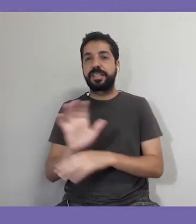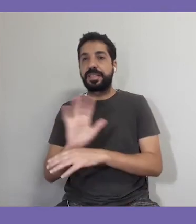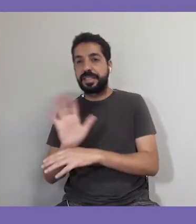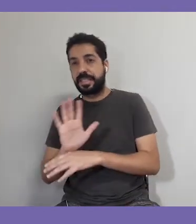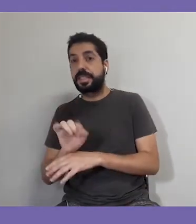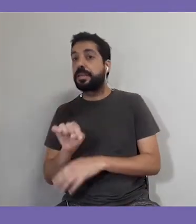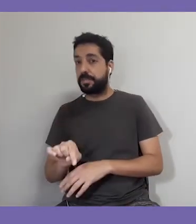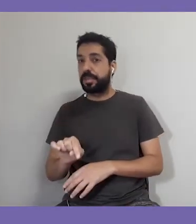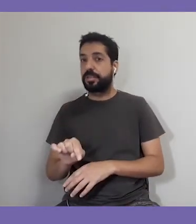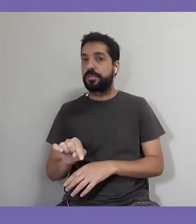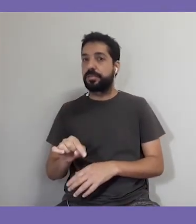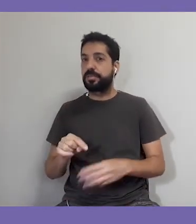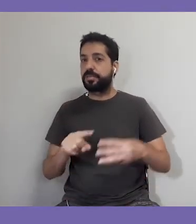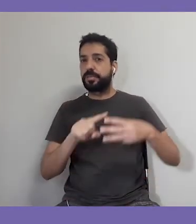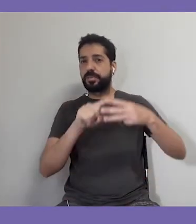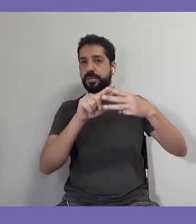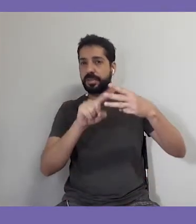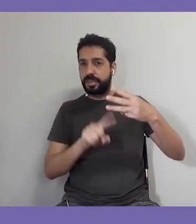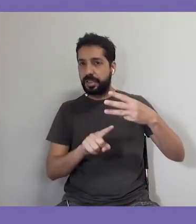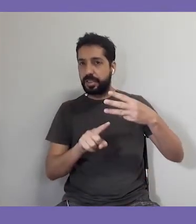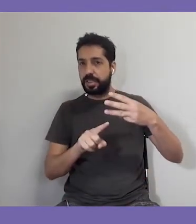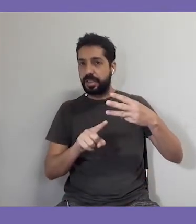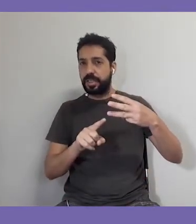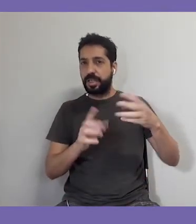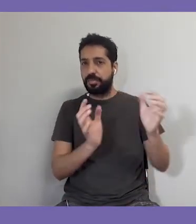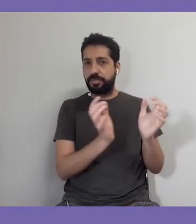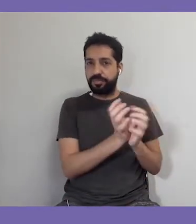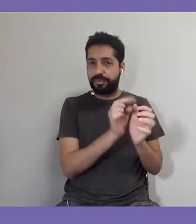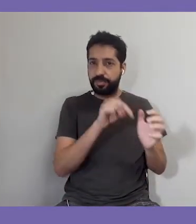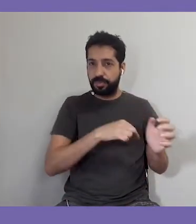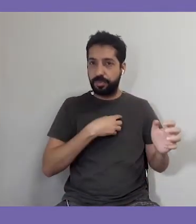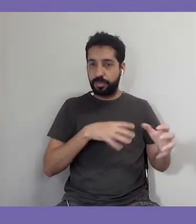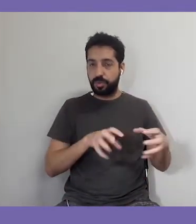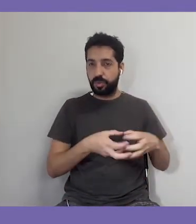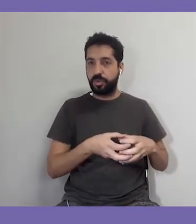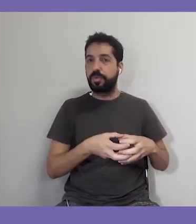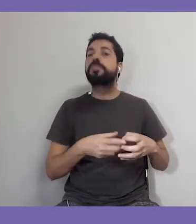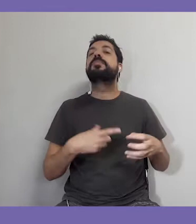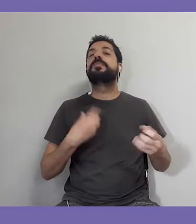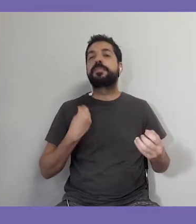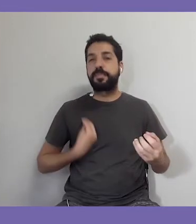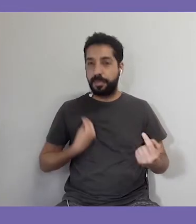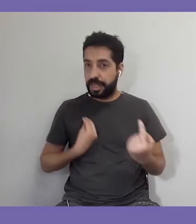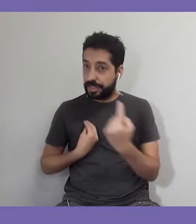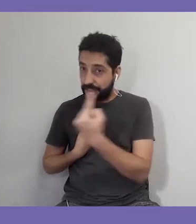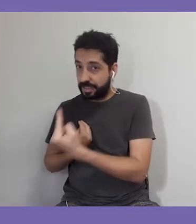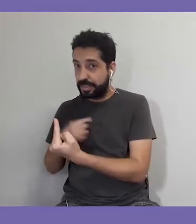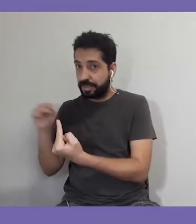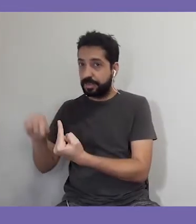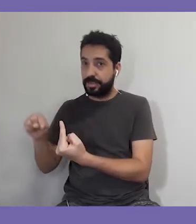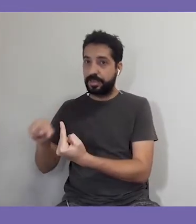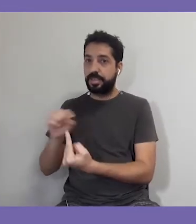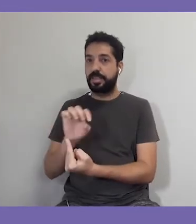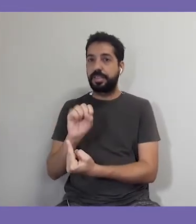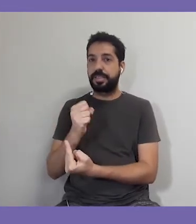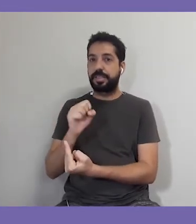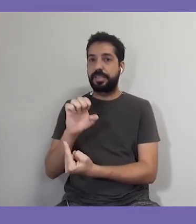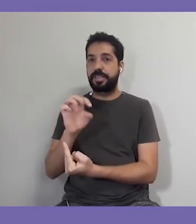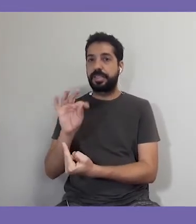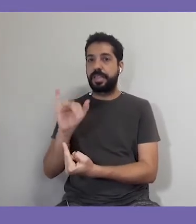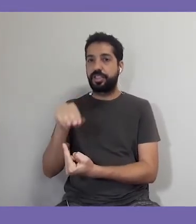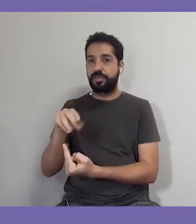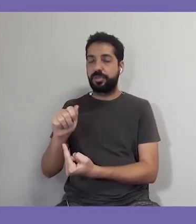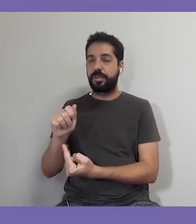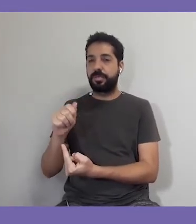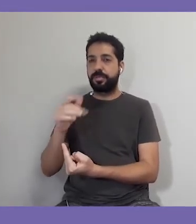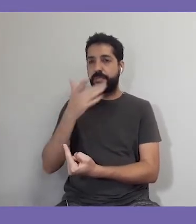Cinema, que inclusive 3 membros da nossa equipe, né? Eles fazem parte da Sétima,